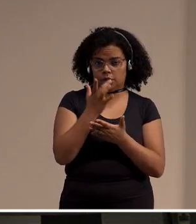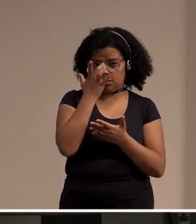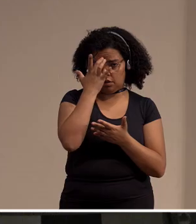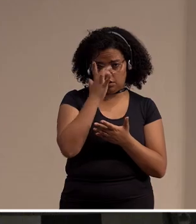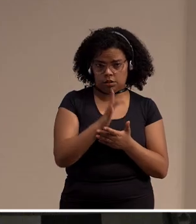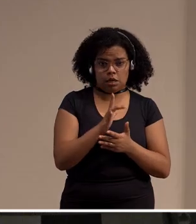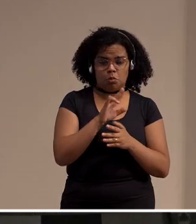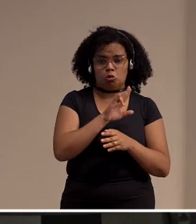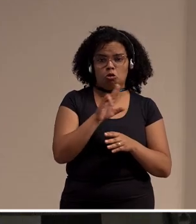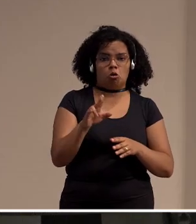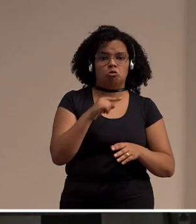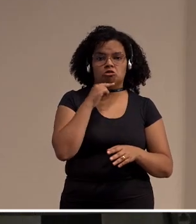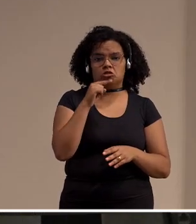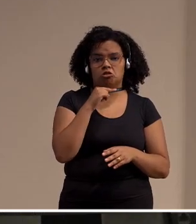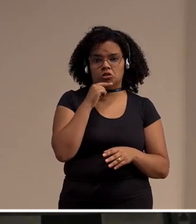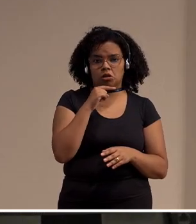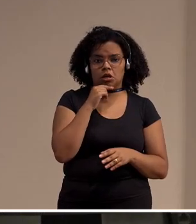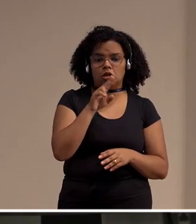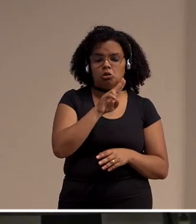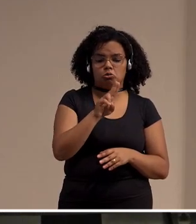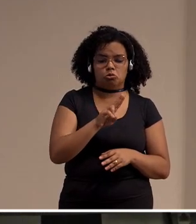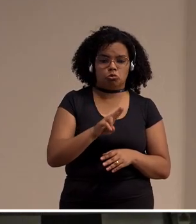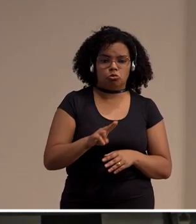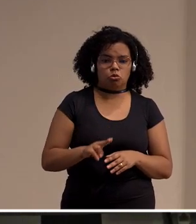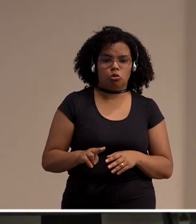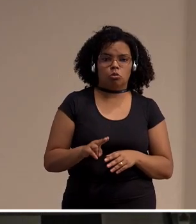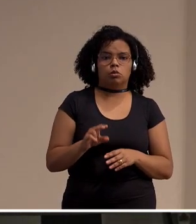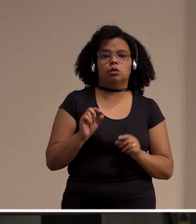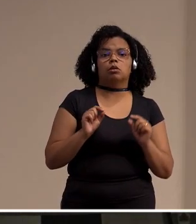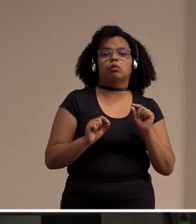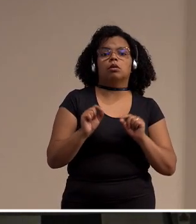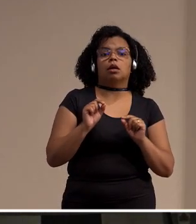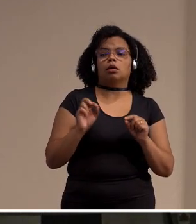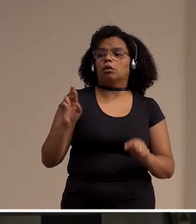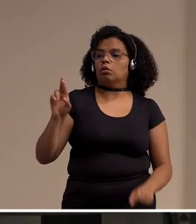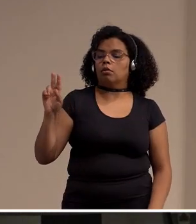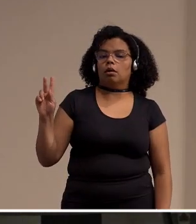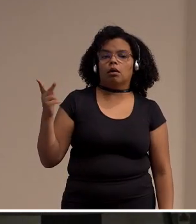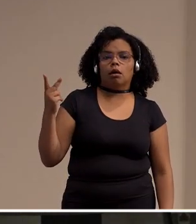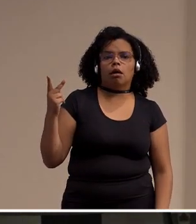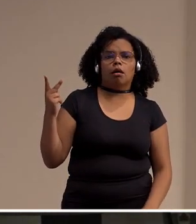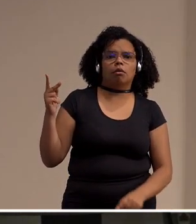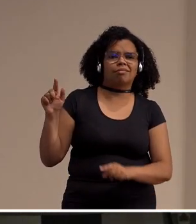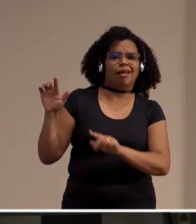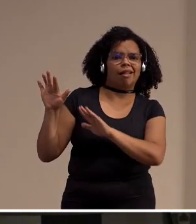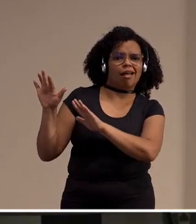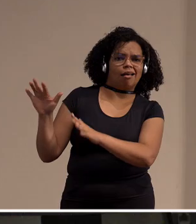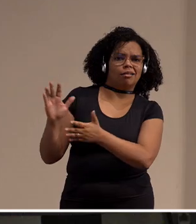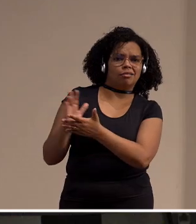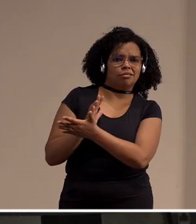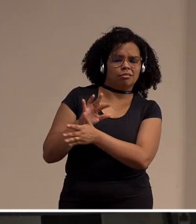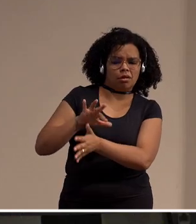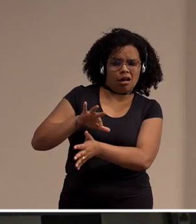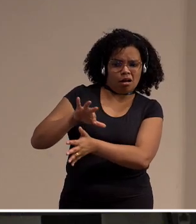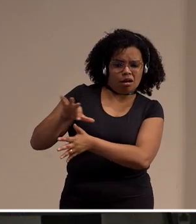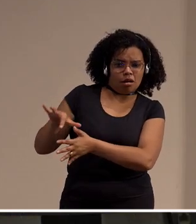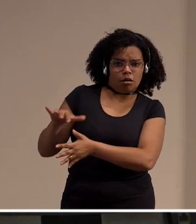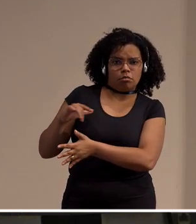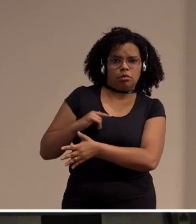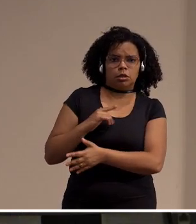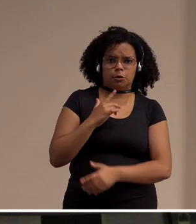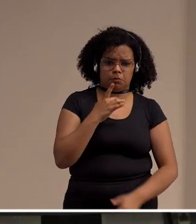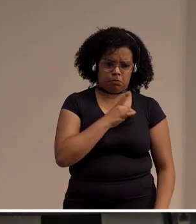de ninguém e os nomes eles estão no RH, estão presos no RH. Isso é pavoroso. Eu queria